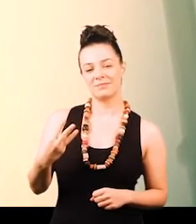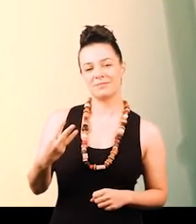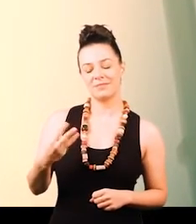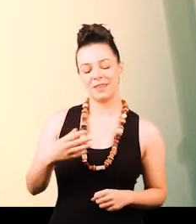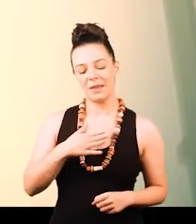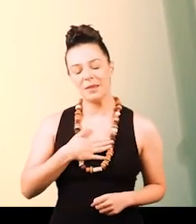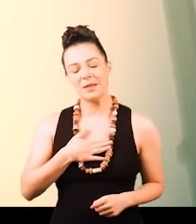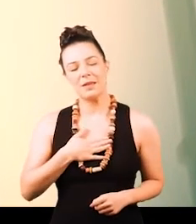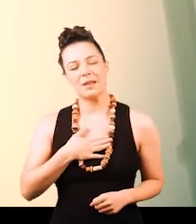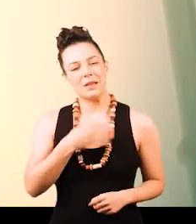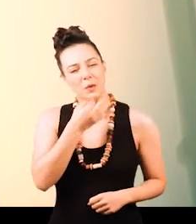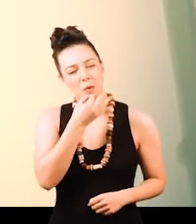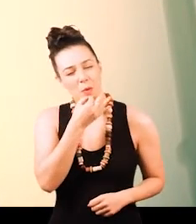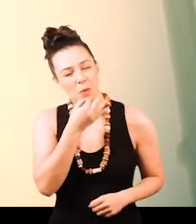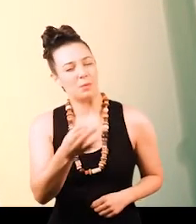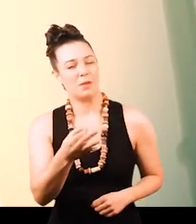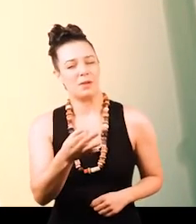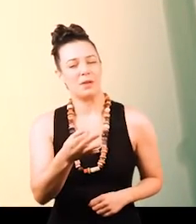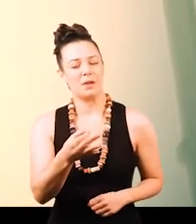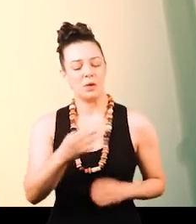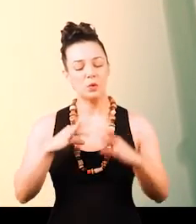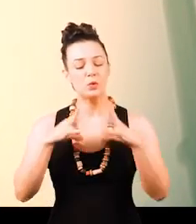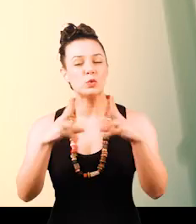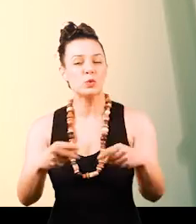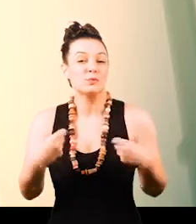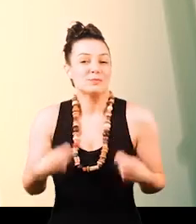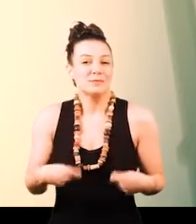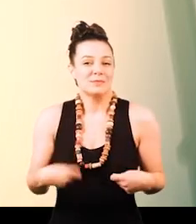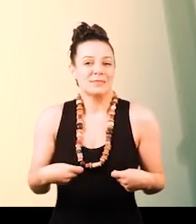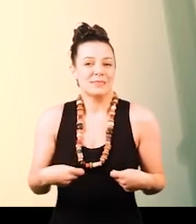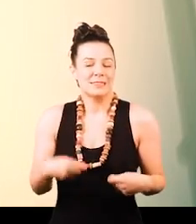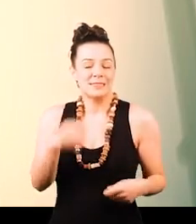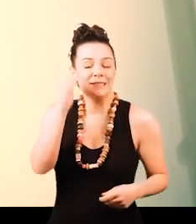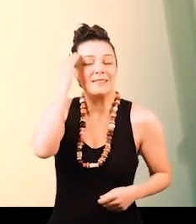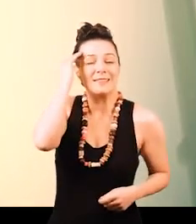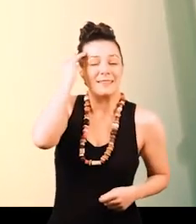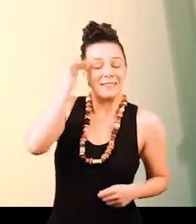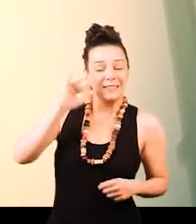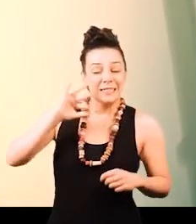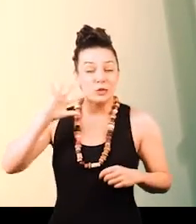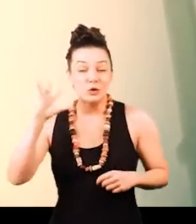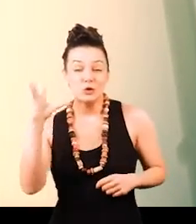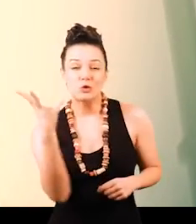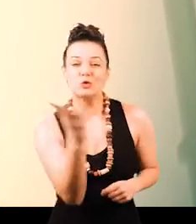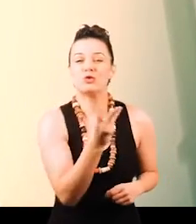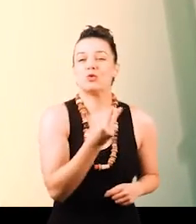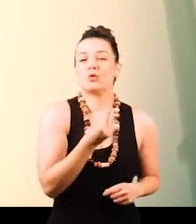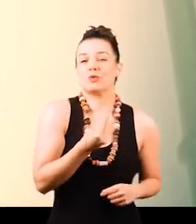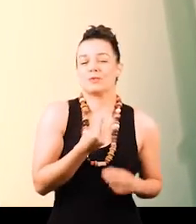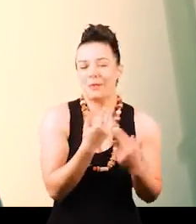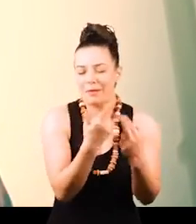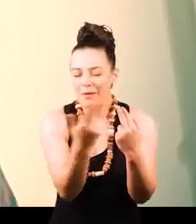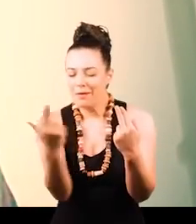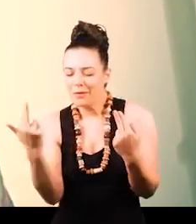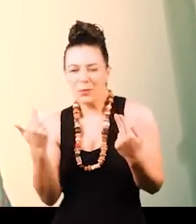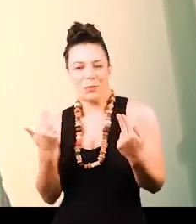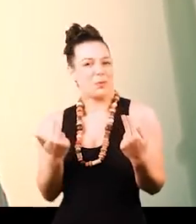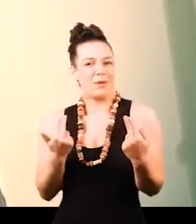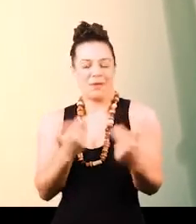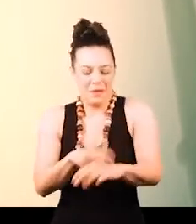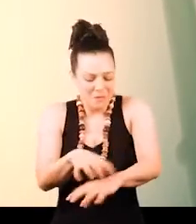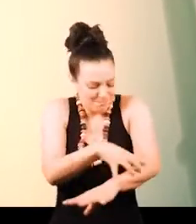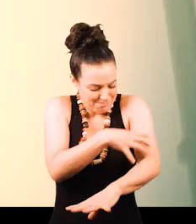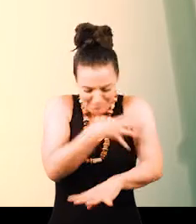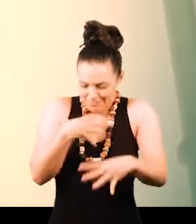que todo mundo é feito da mesma coisa, da mesma poeira cósmica que veio lá do Big